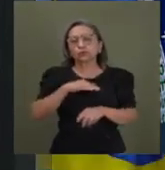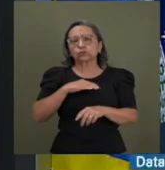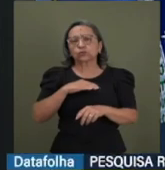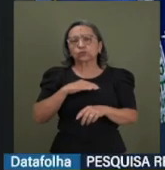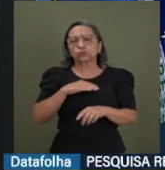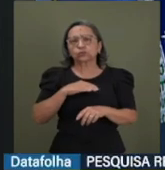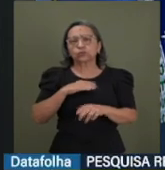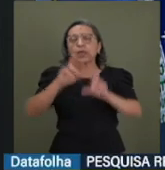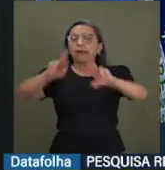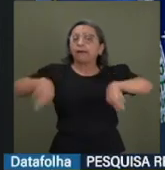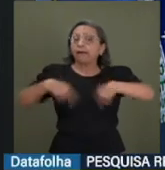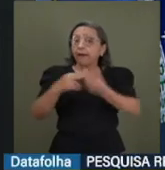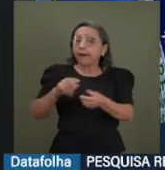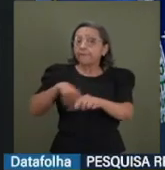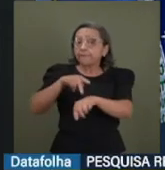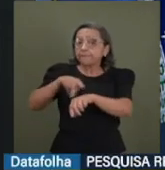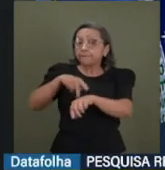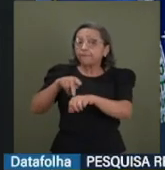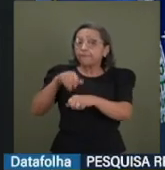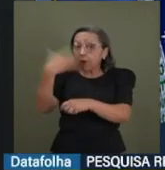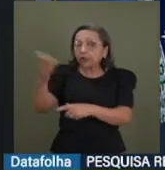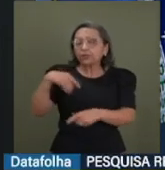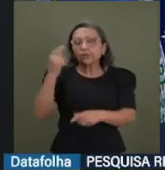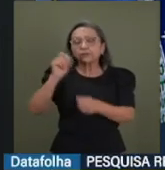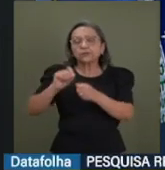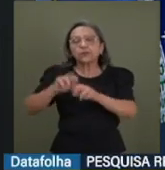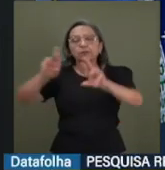as sessões externas que fizemos,